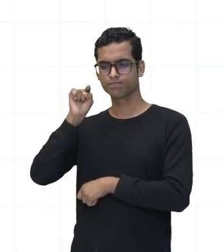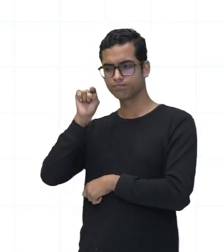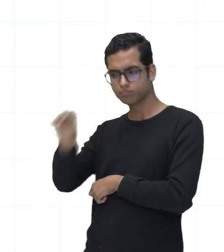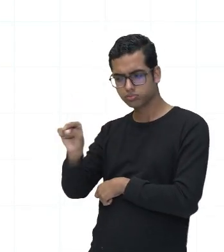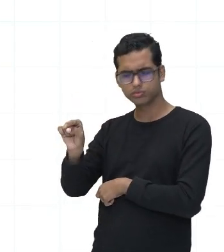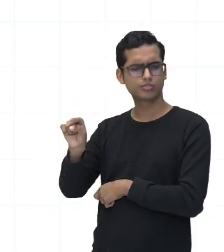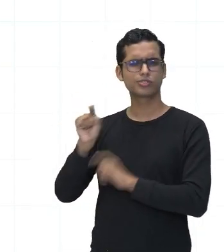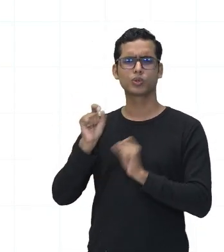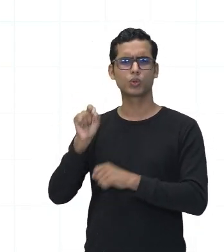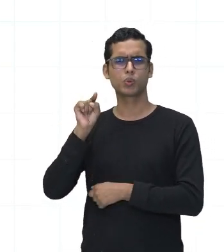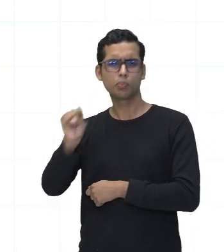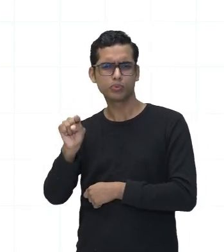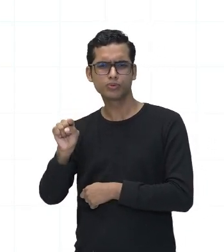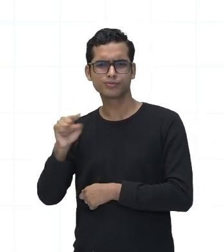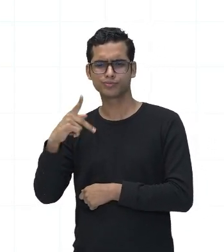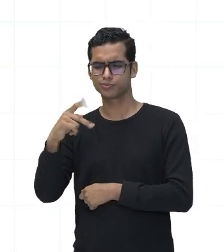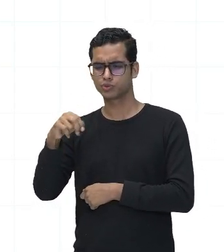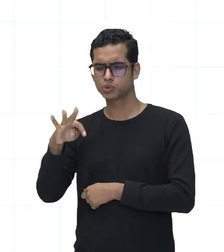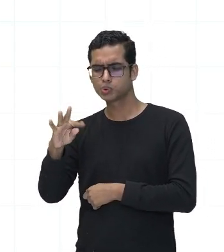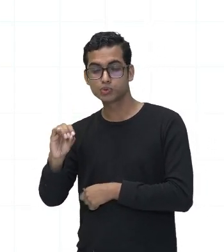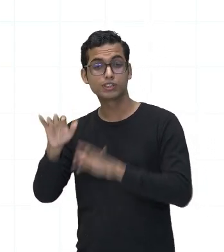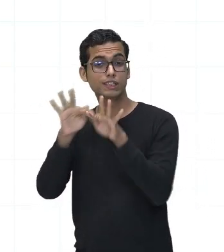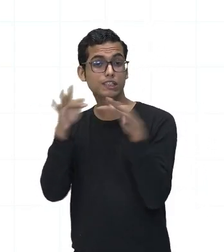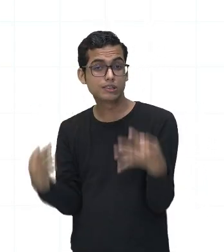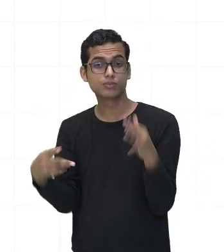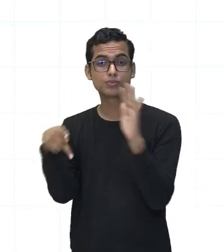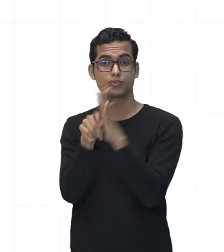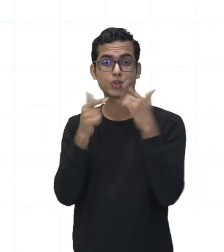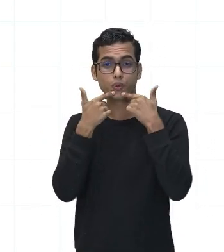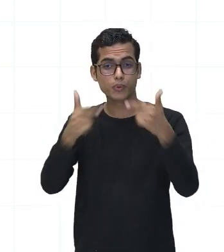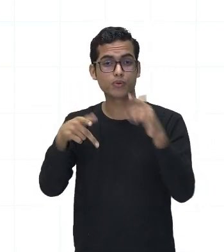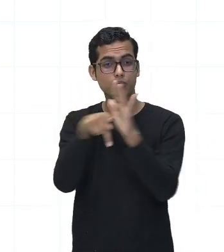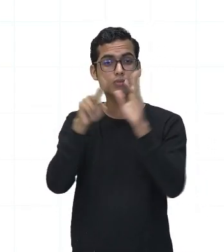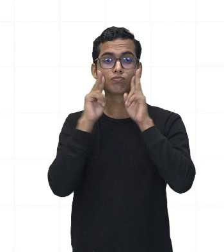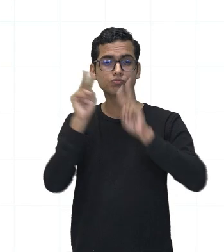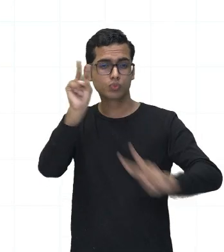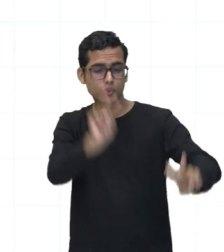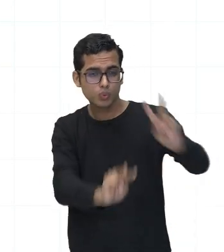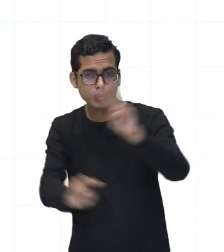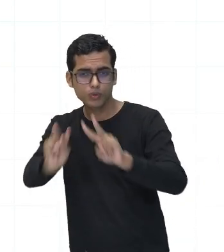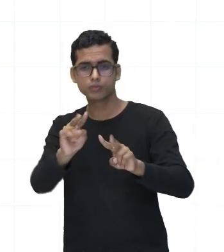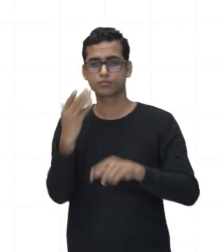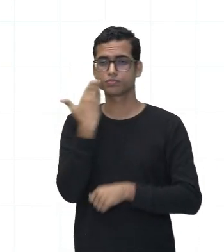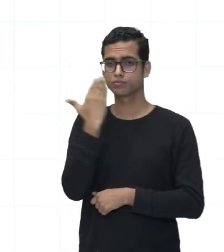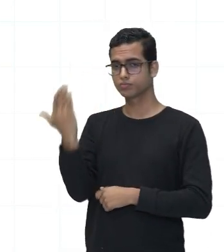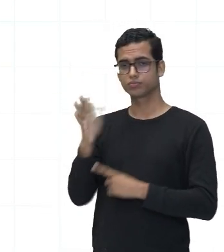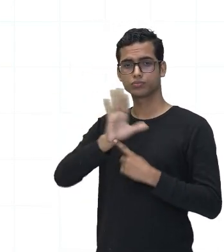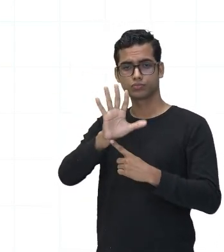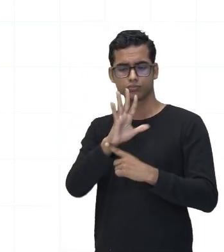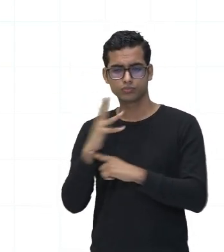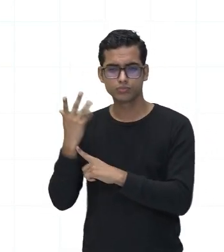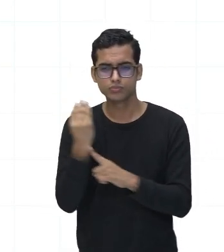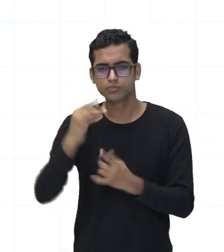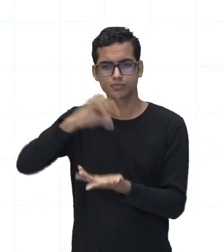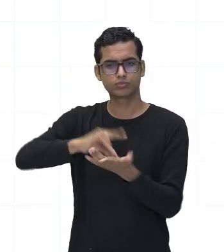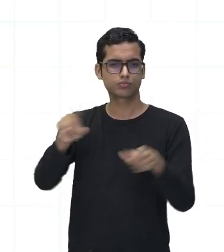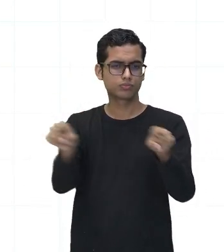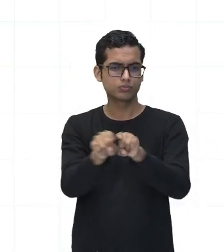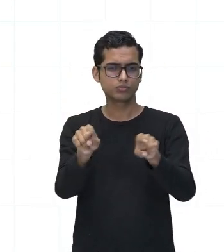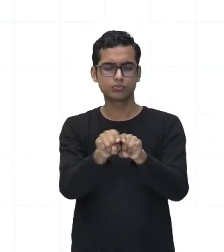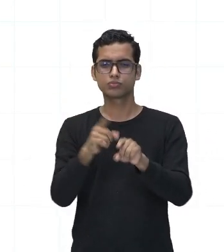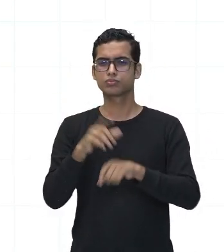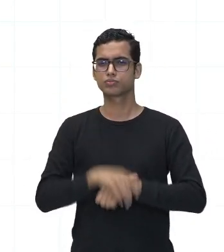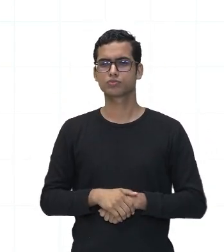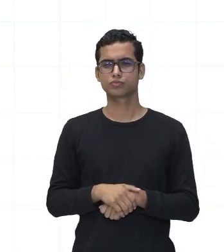é o elemento mais simples da linguagem visual. Os pontos na composição artística não têm